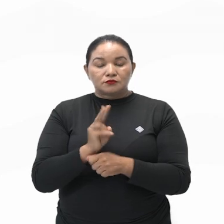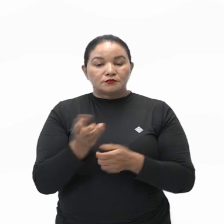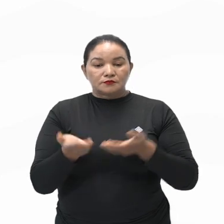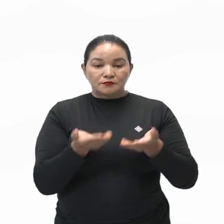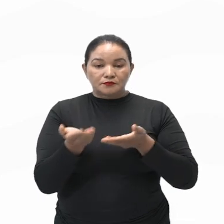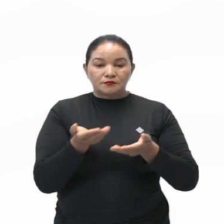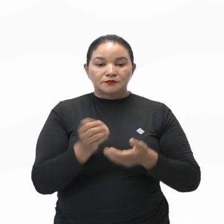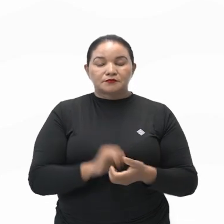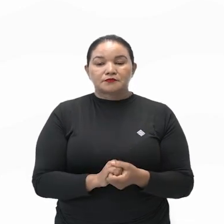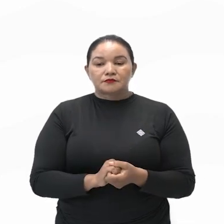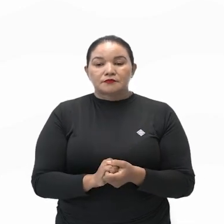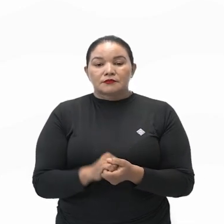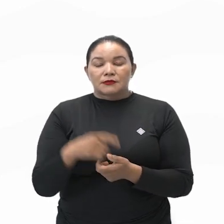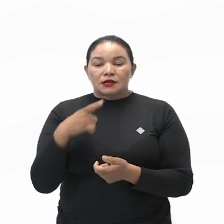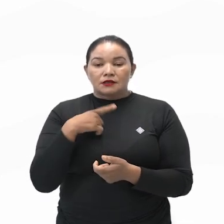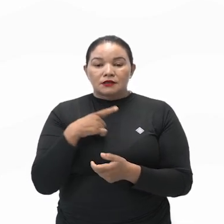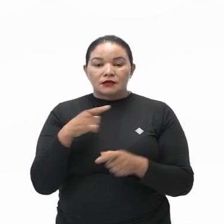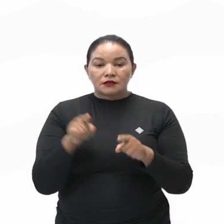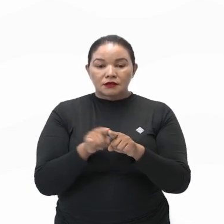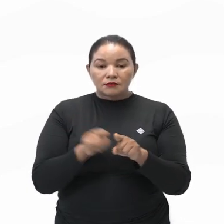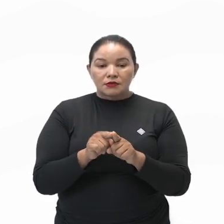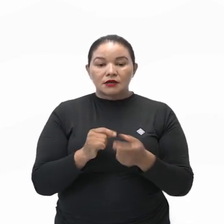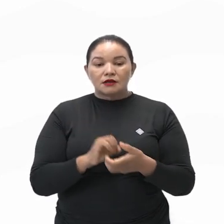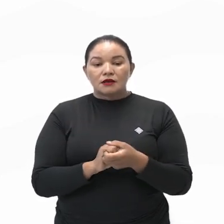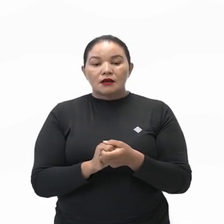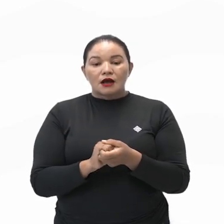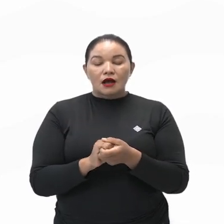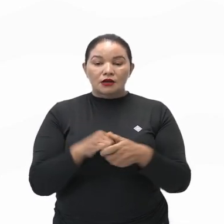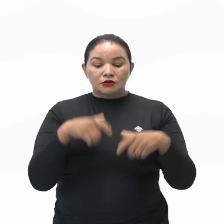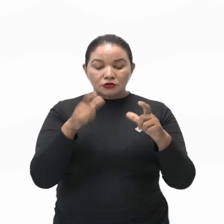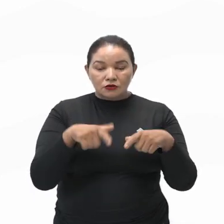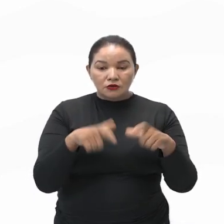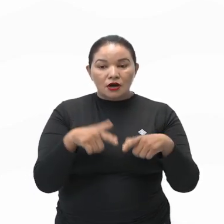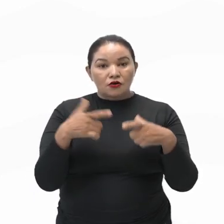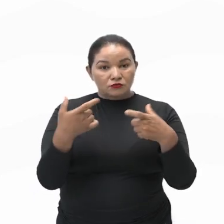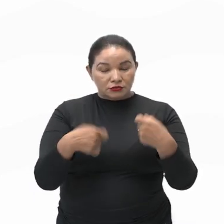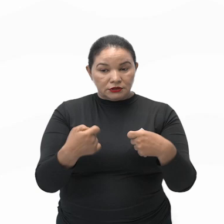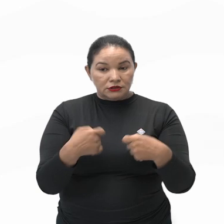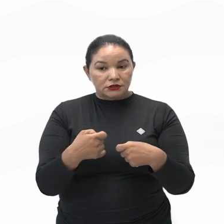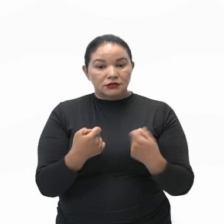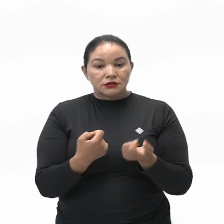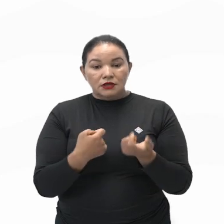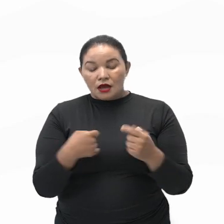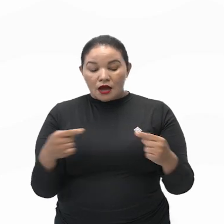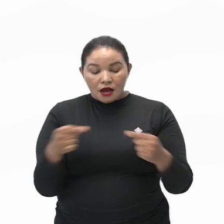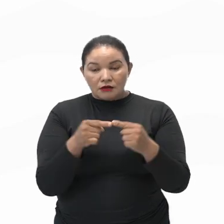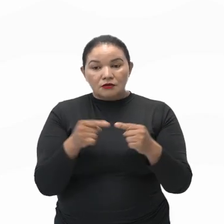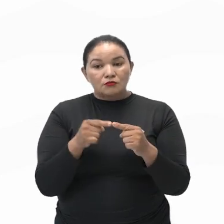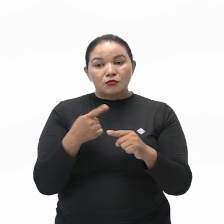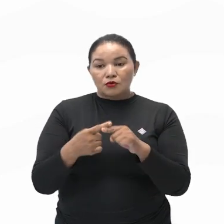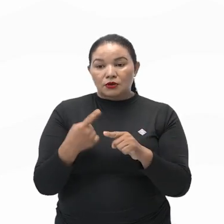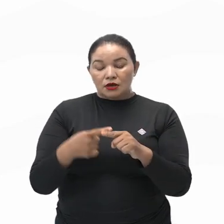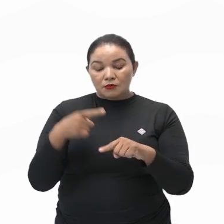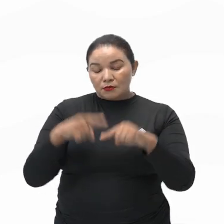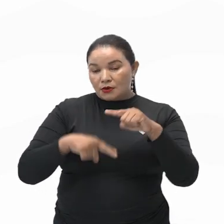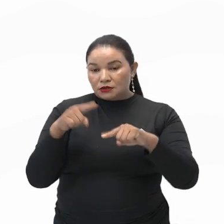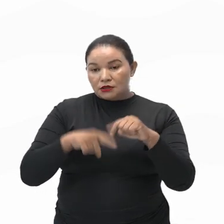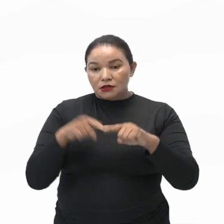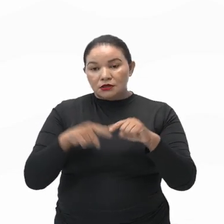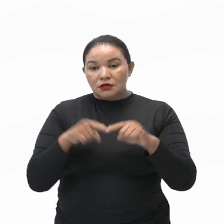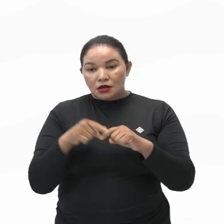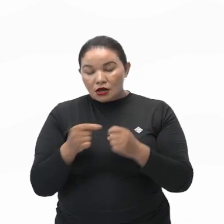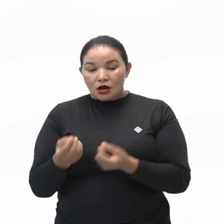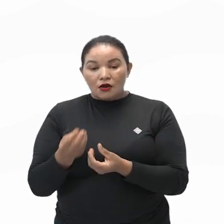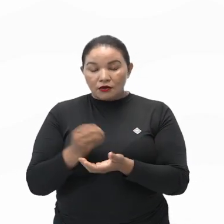nós temos aí acondicionamento e armazenamento, precisa ser adequado, porque dependendo do produto que você está levando